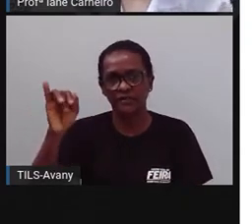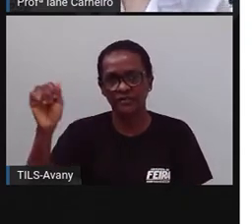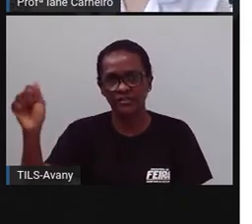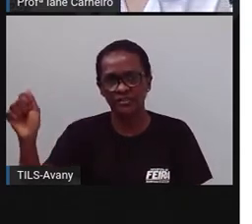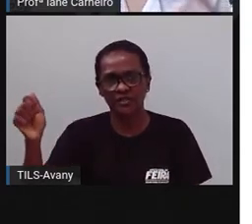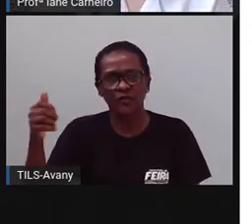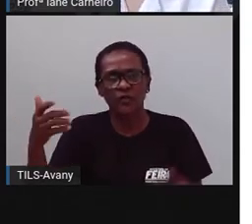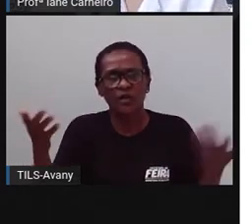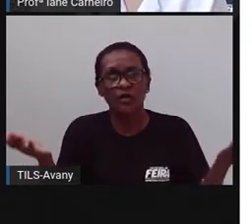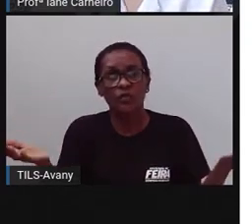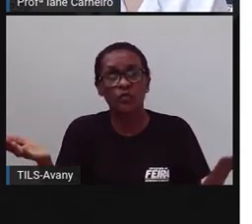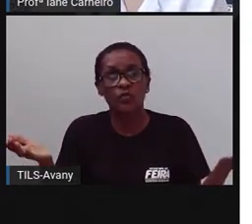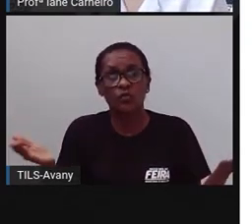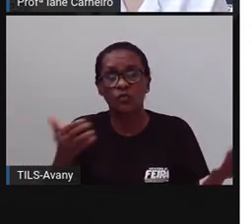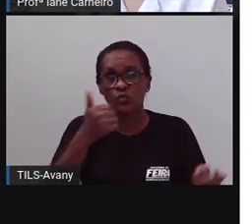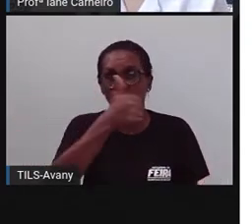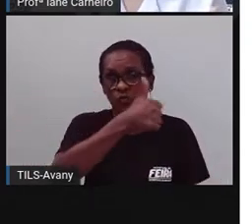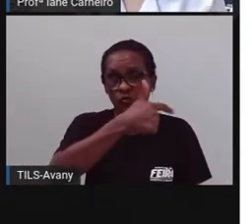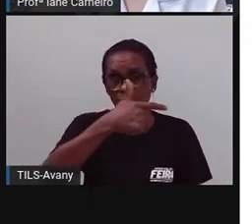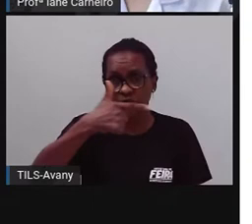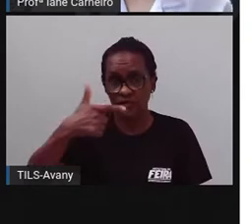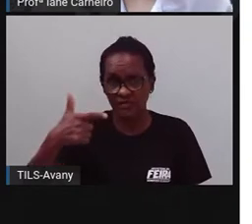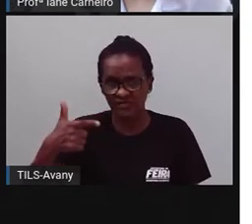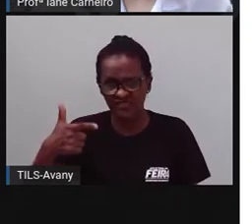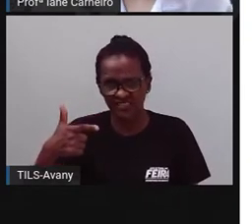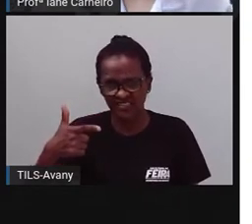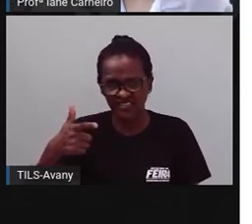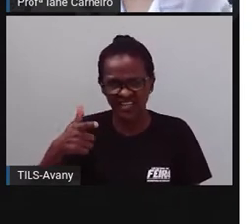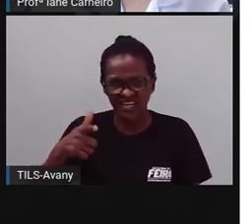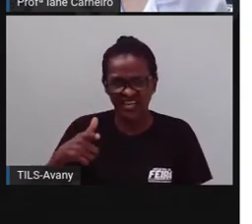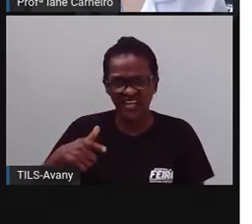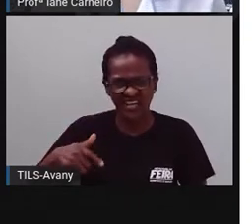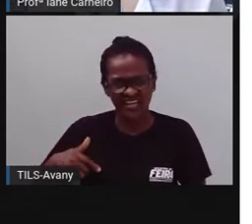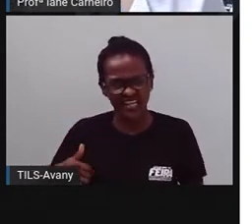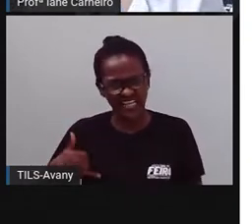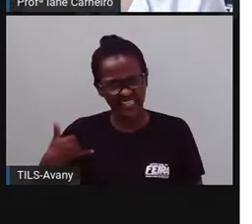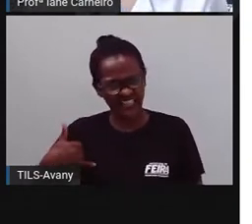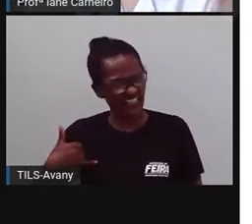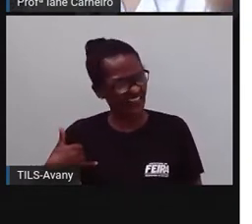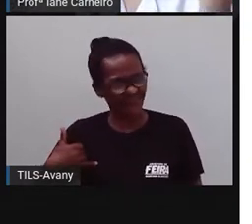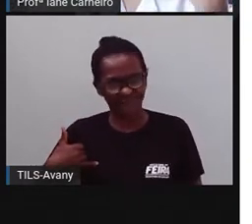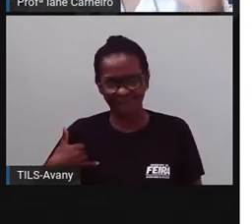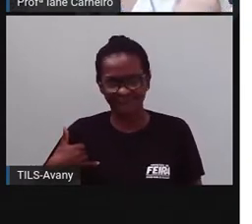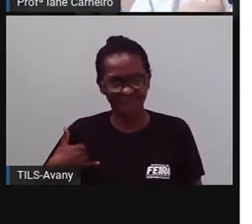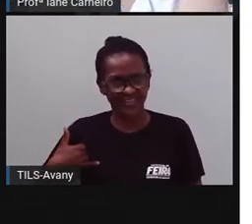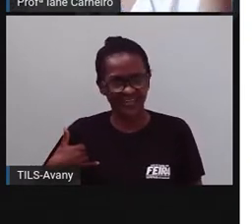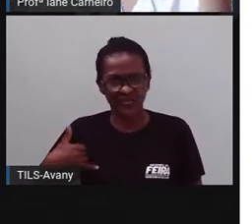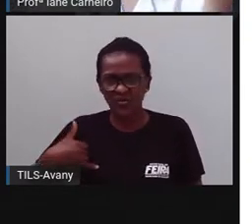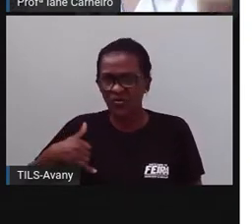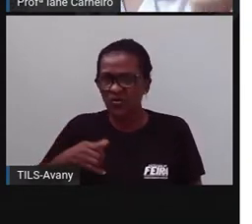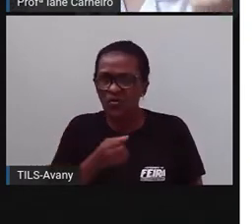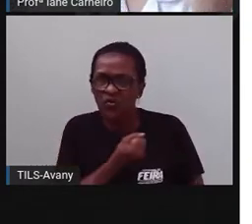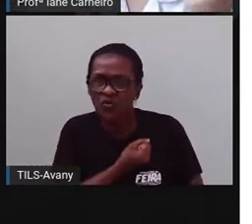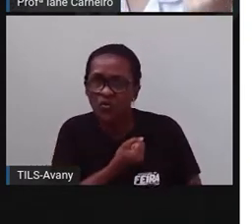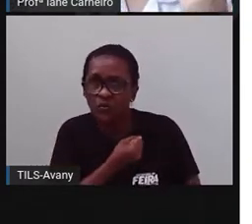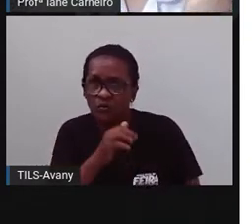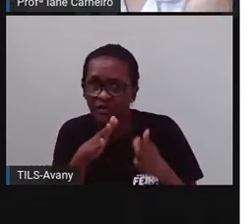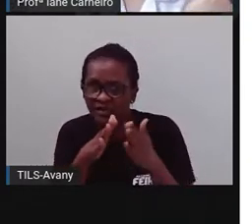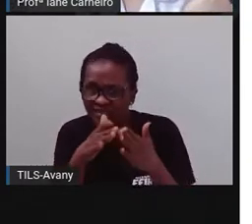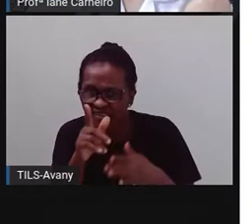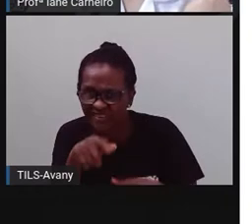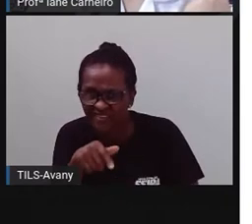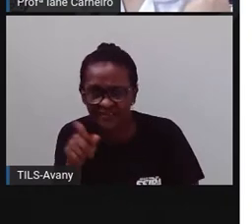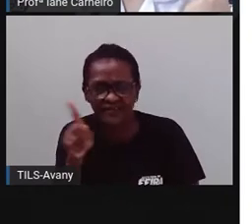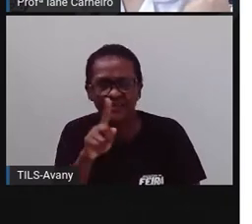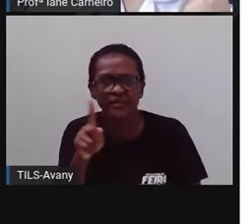né que será que ele quer dizer o número da casa vamos ver o que que ajuda a gente a entender o que é que esse número